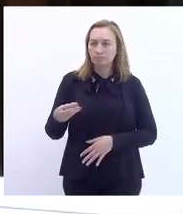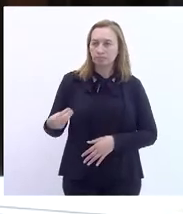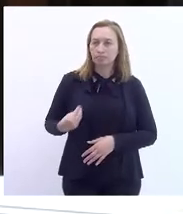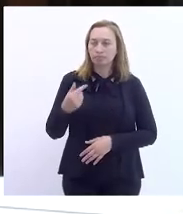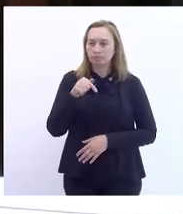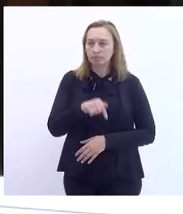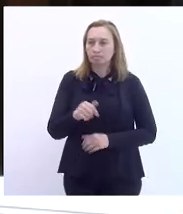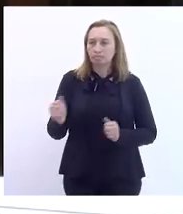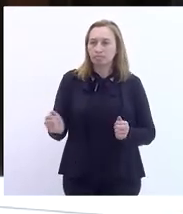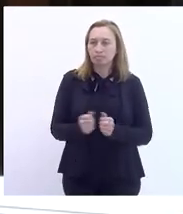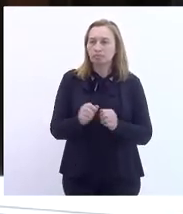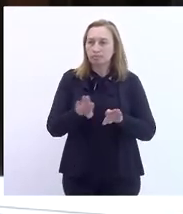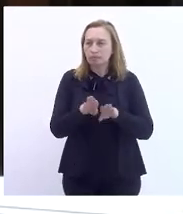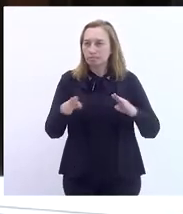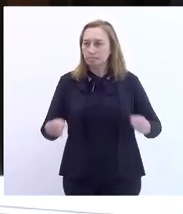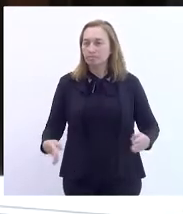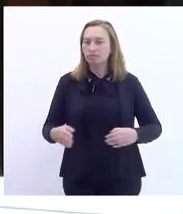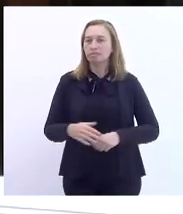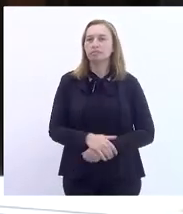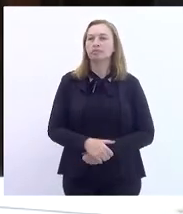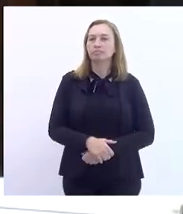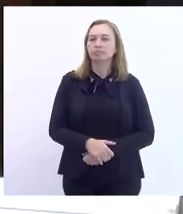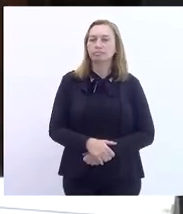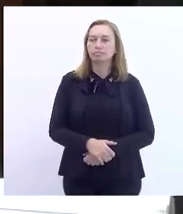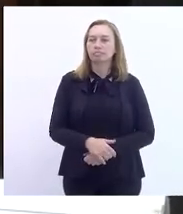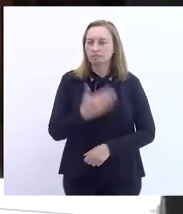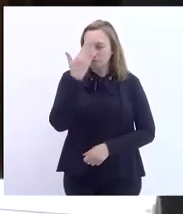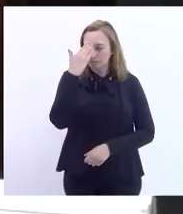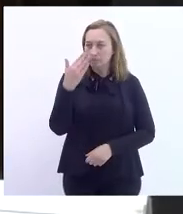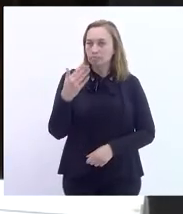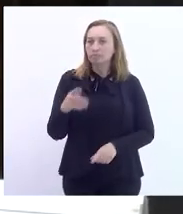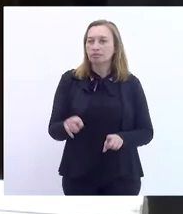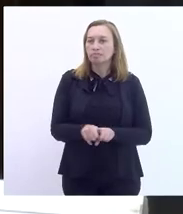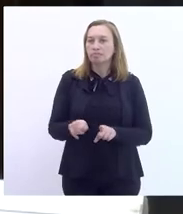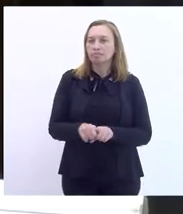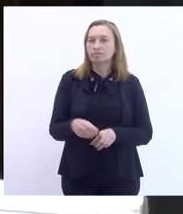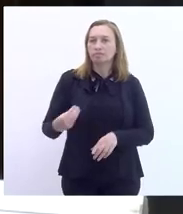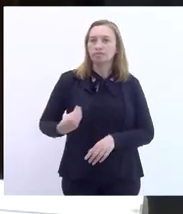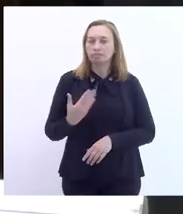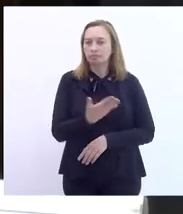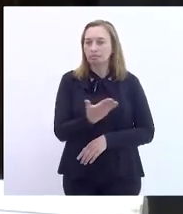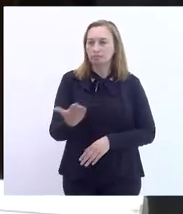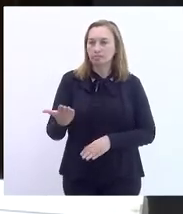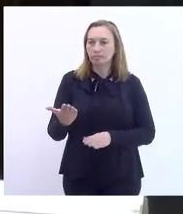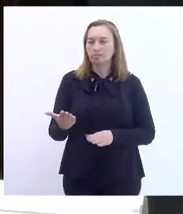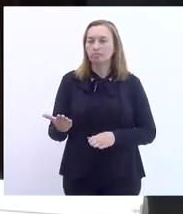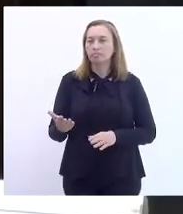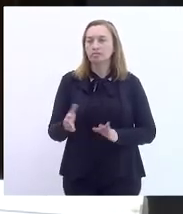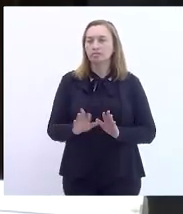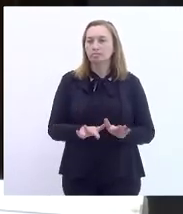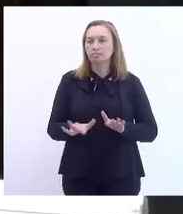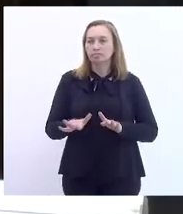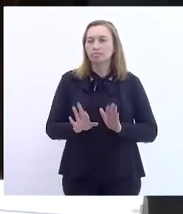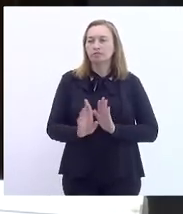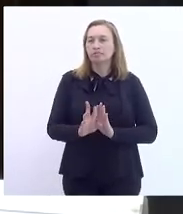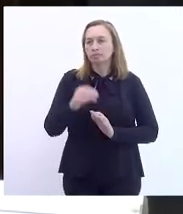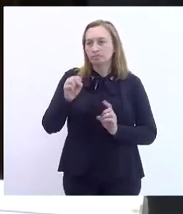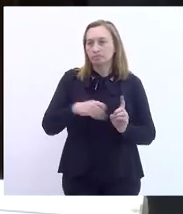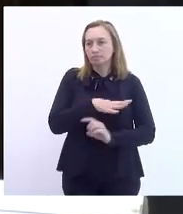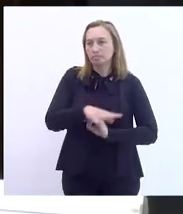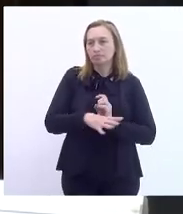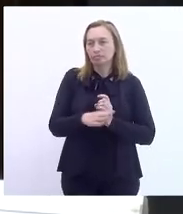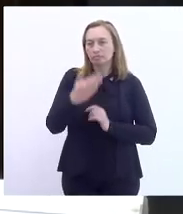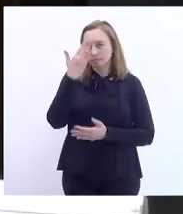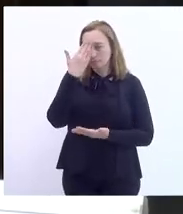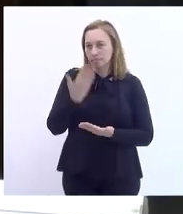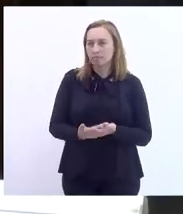presente na mesa conosco e agradecer também a presença aqui de todos os movimentos sociais porque eu acredito que